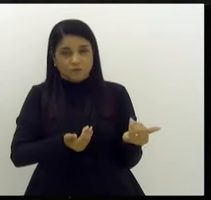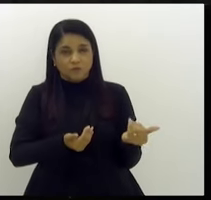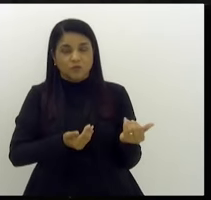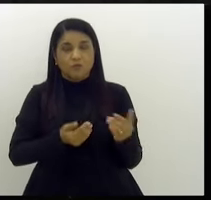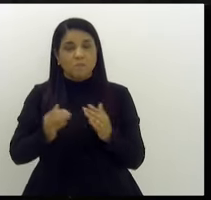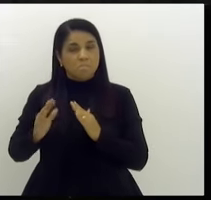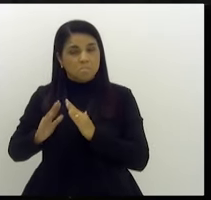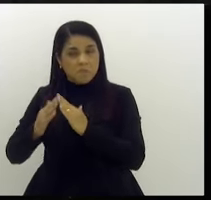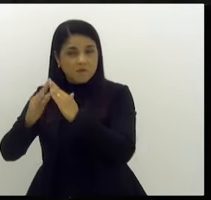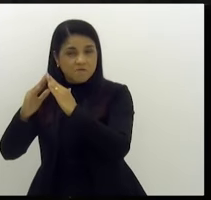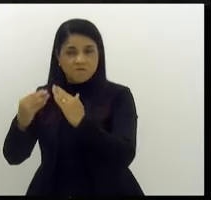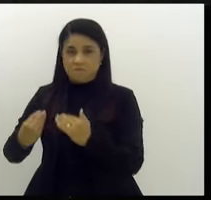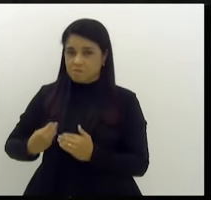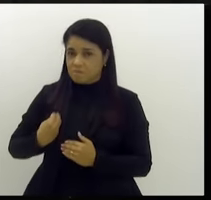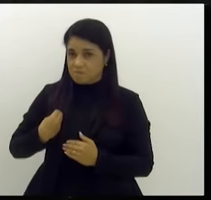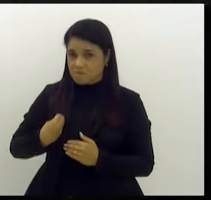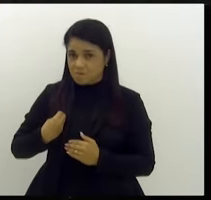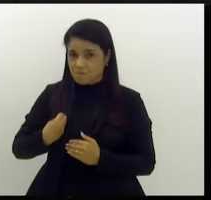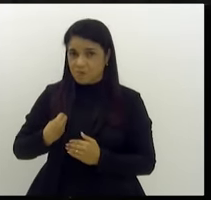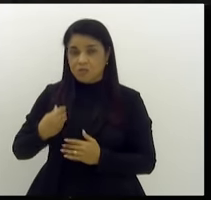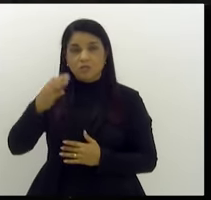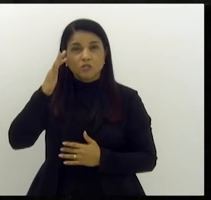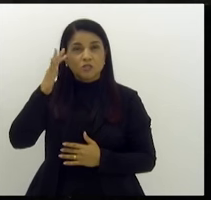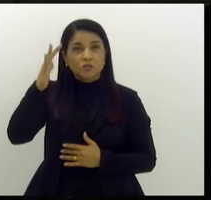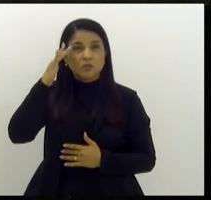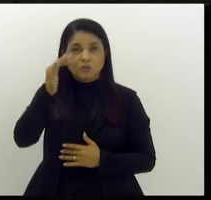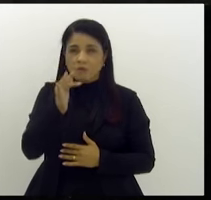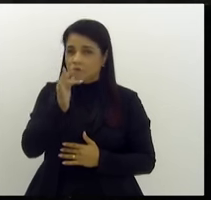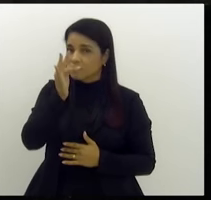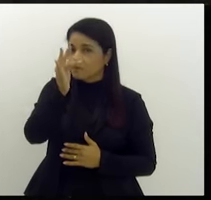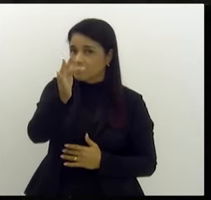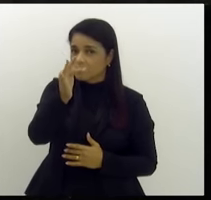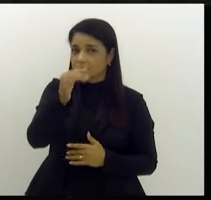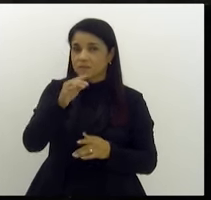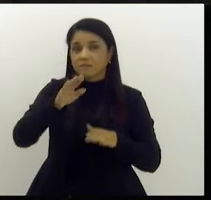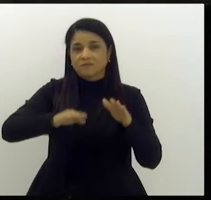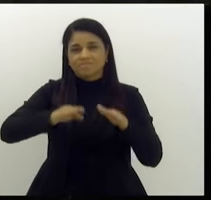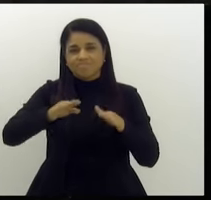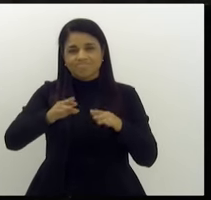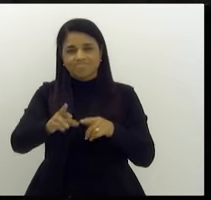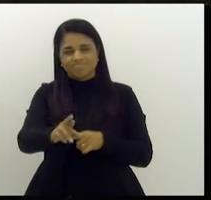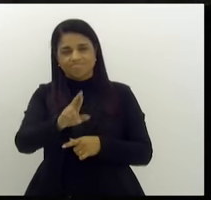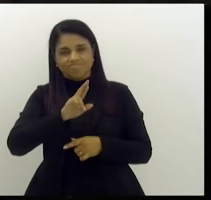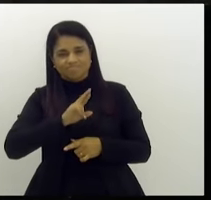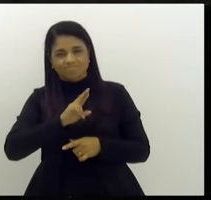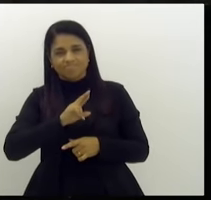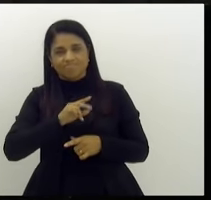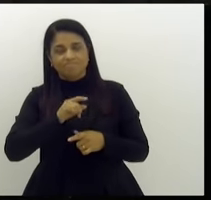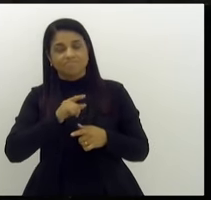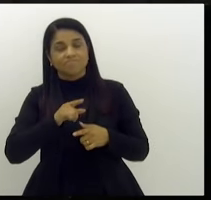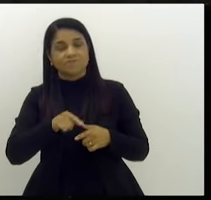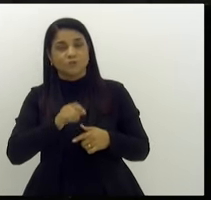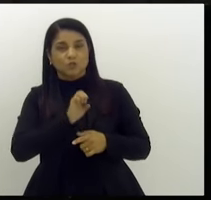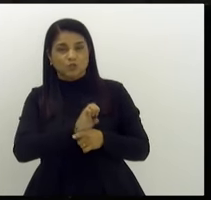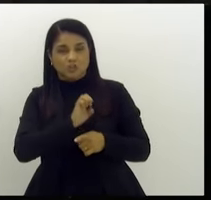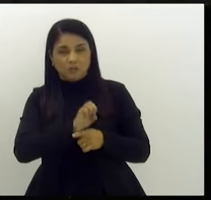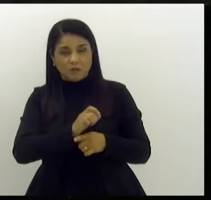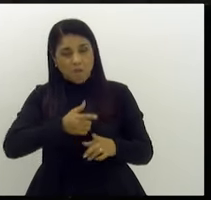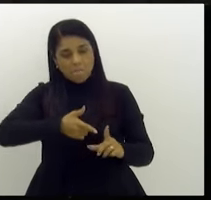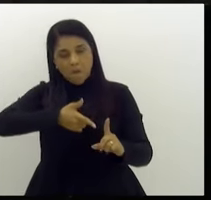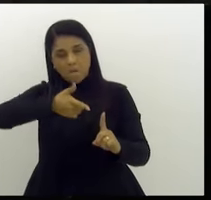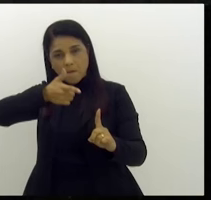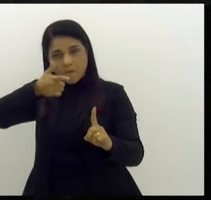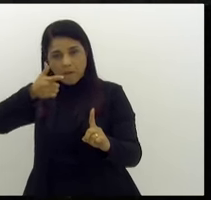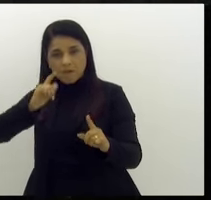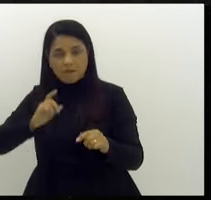em Periferia que é acesso a sonhar com o futuro e muitas vezes o que recebe do estado é bala a falta de políticas